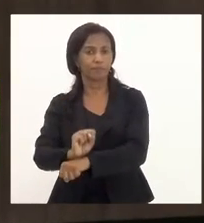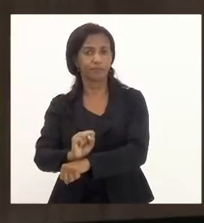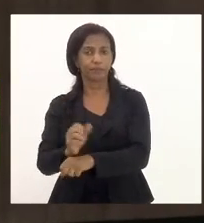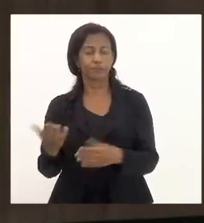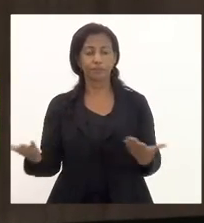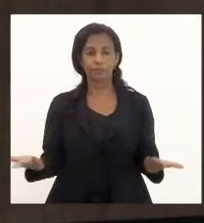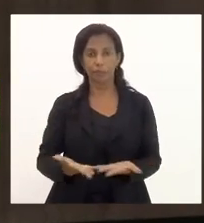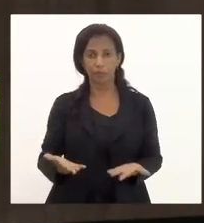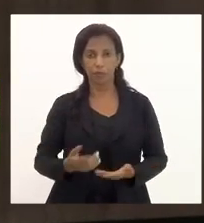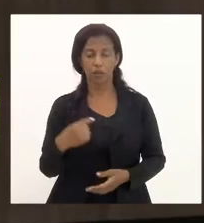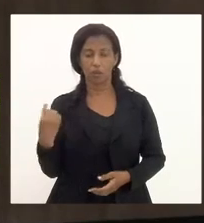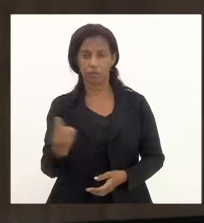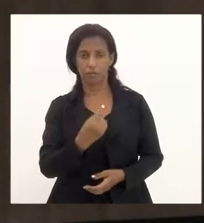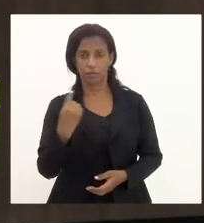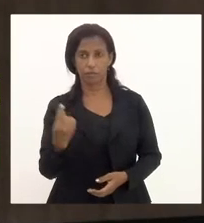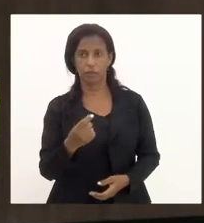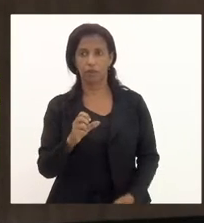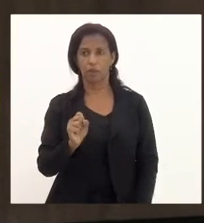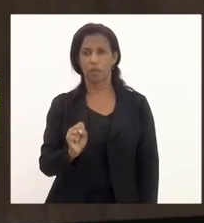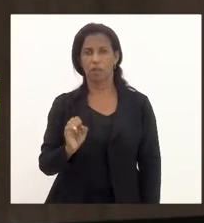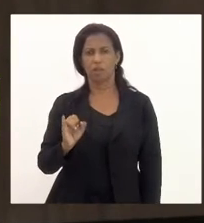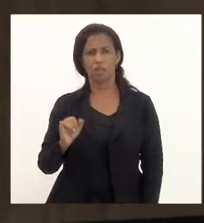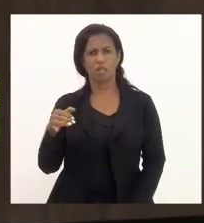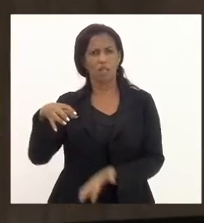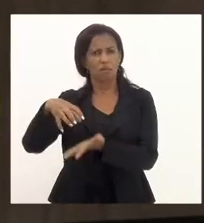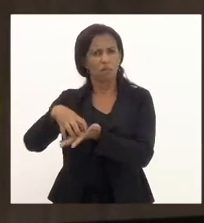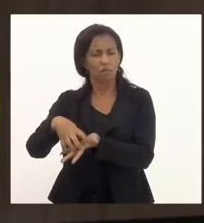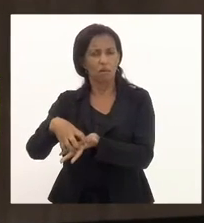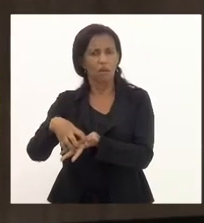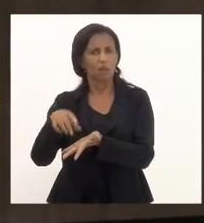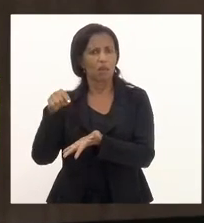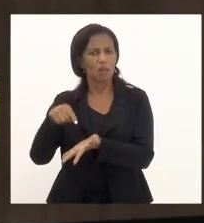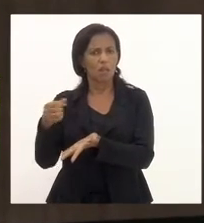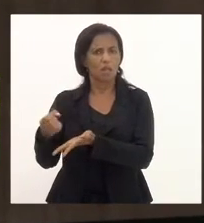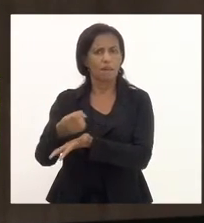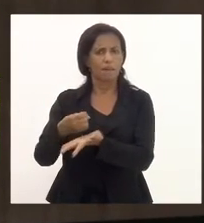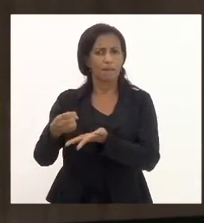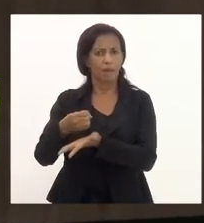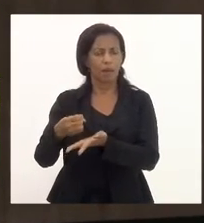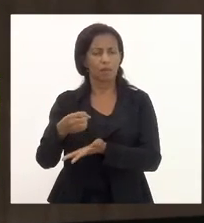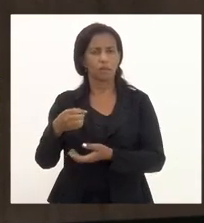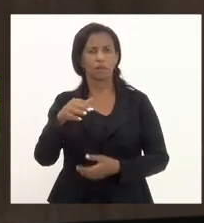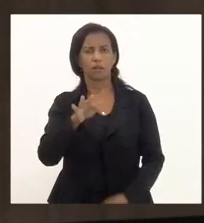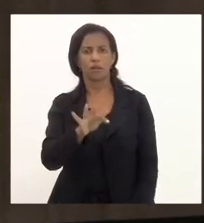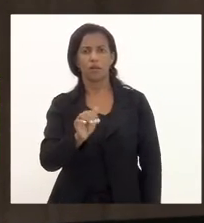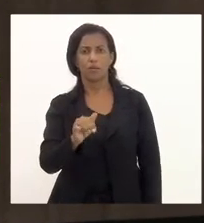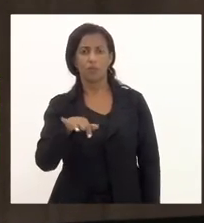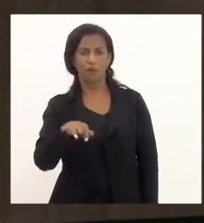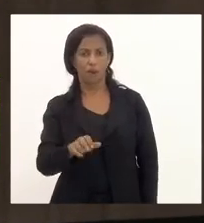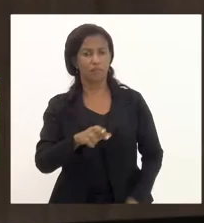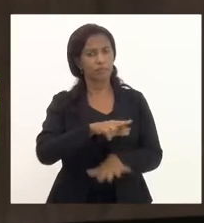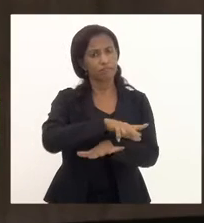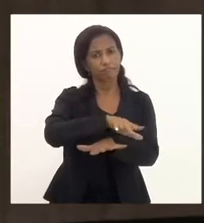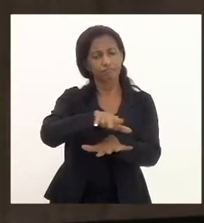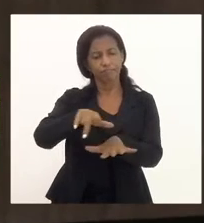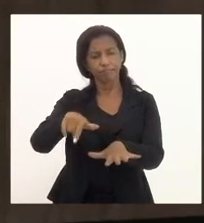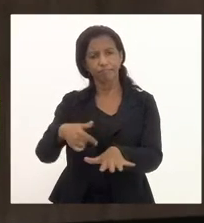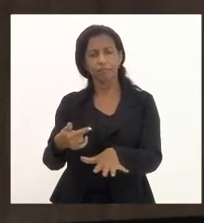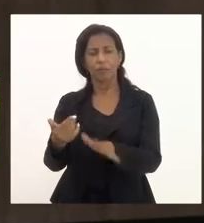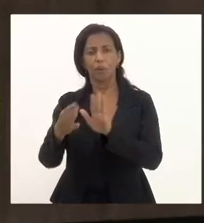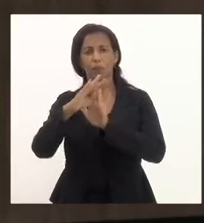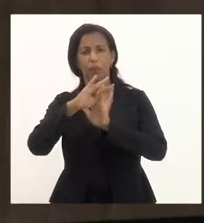hoje o nosso sei da Fazenda ele é baseado dentro do próprio fafe então tem diversos